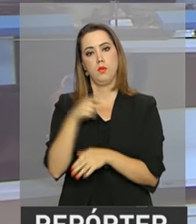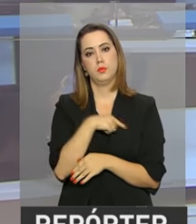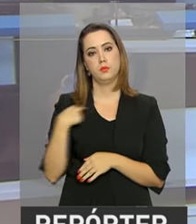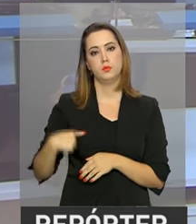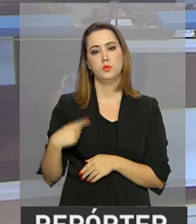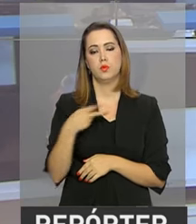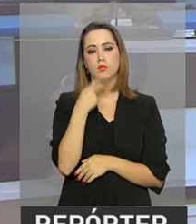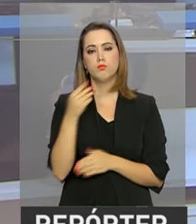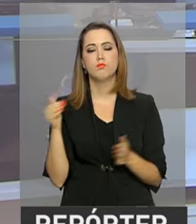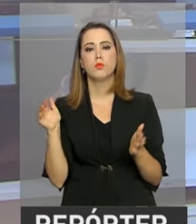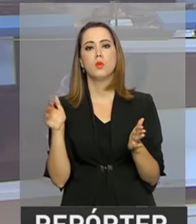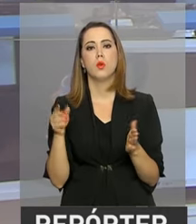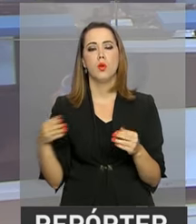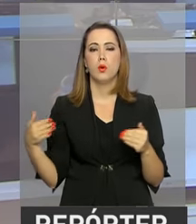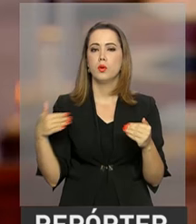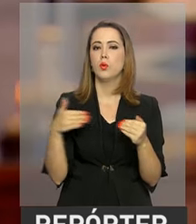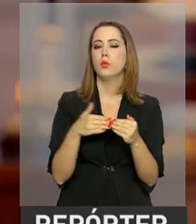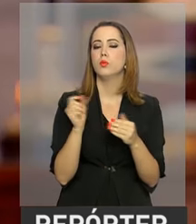expectativa destes acordos.